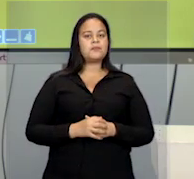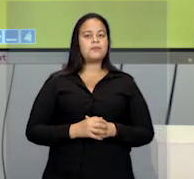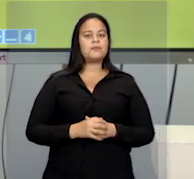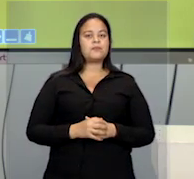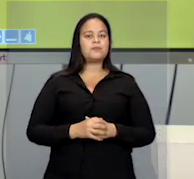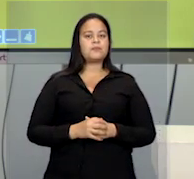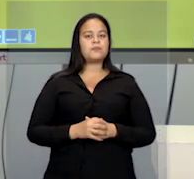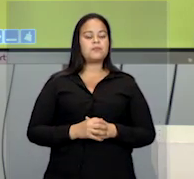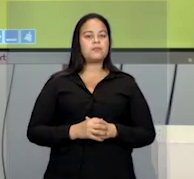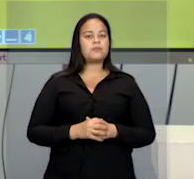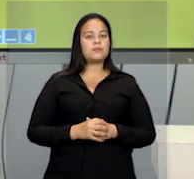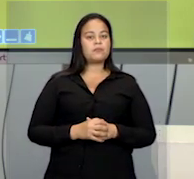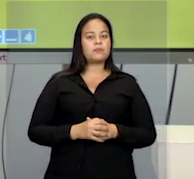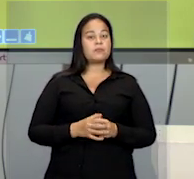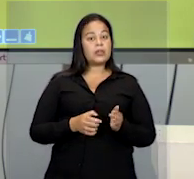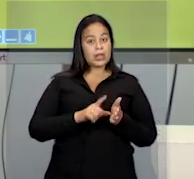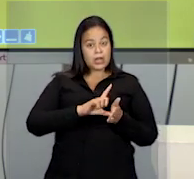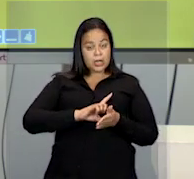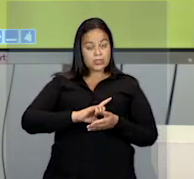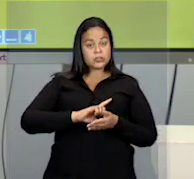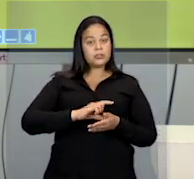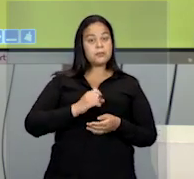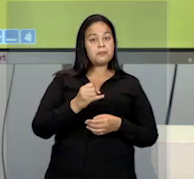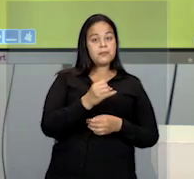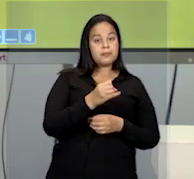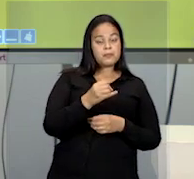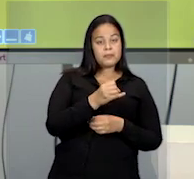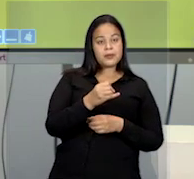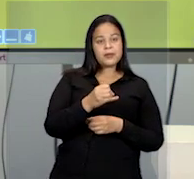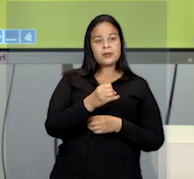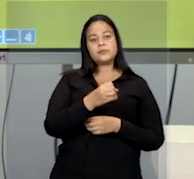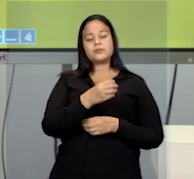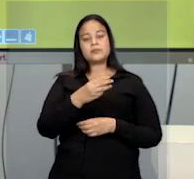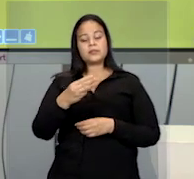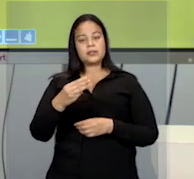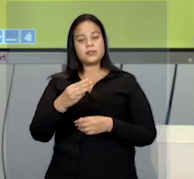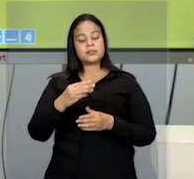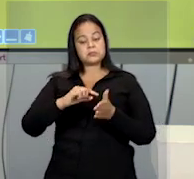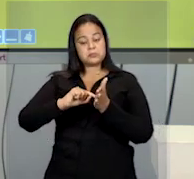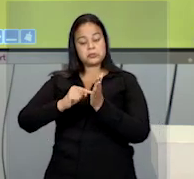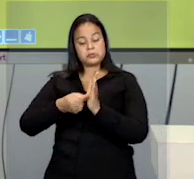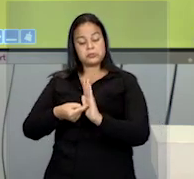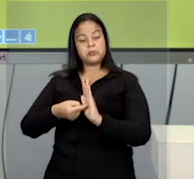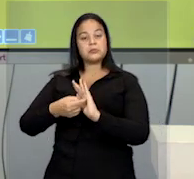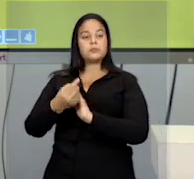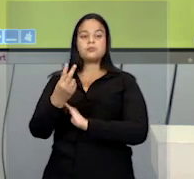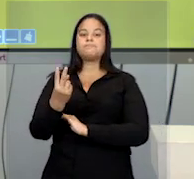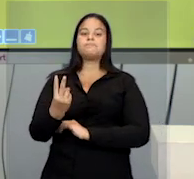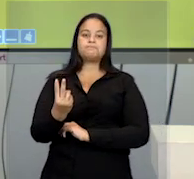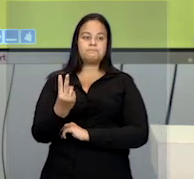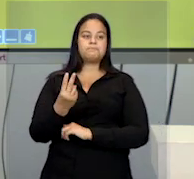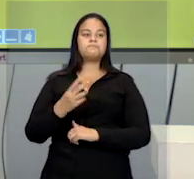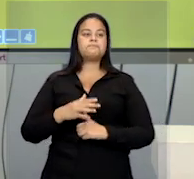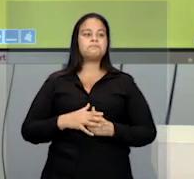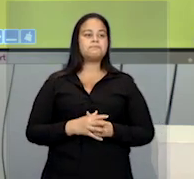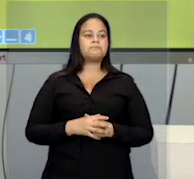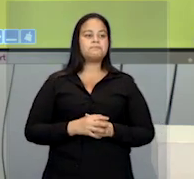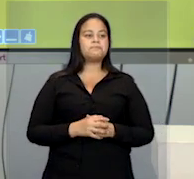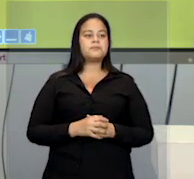Ele era menos 36, eu multipliquei por 2, então ele foi menos